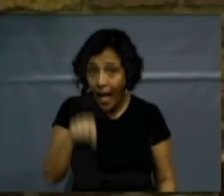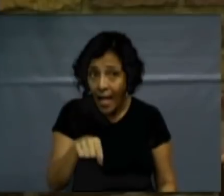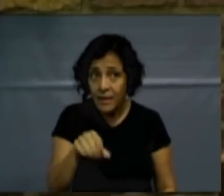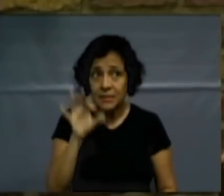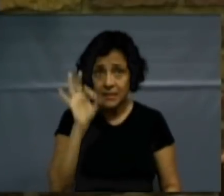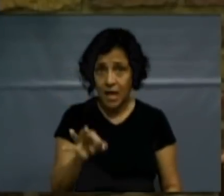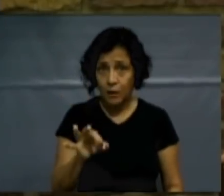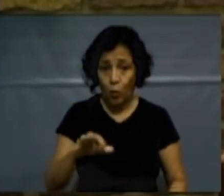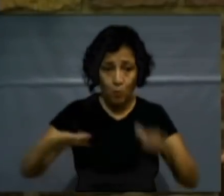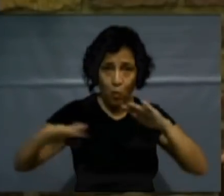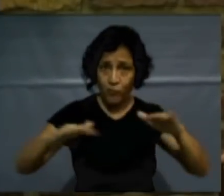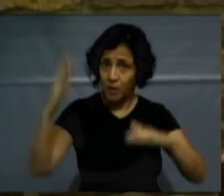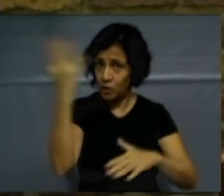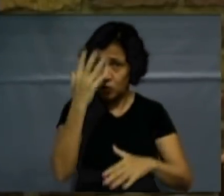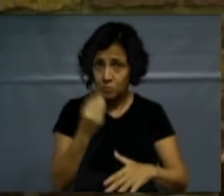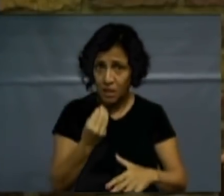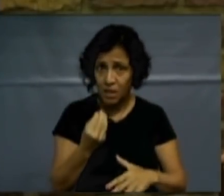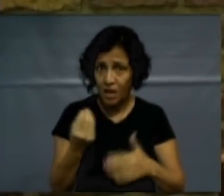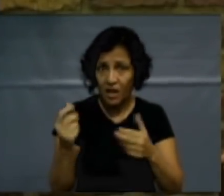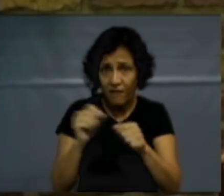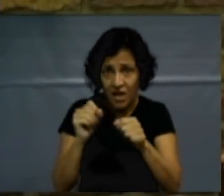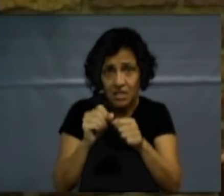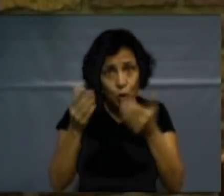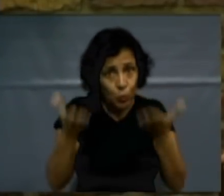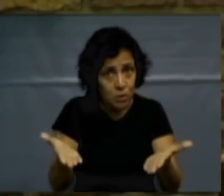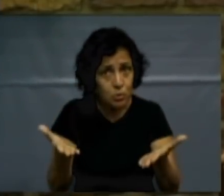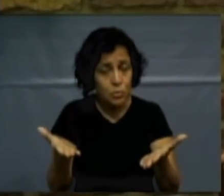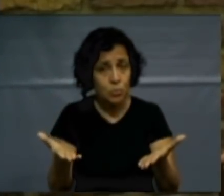que o movimento espírita está fazendo.